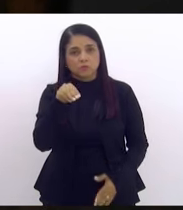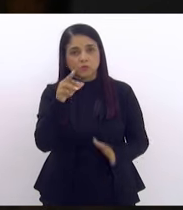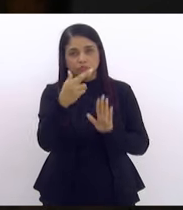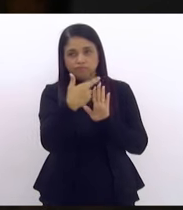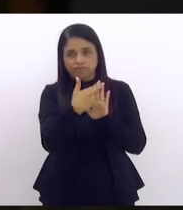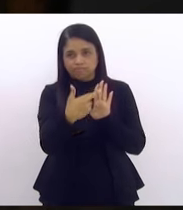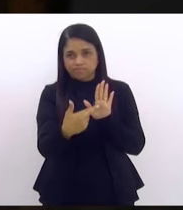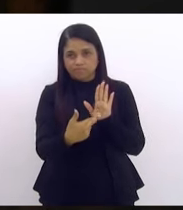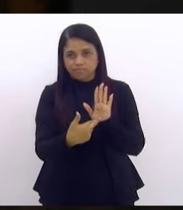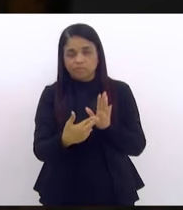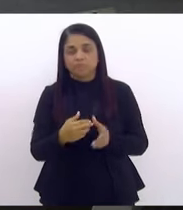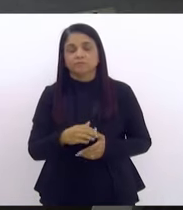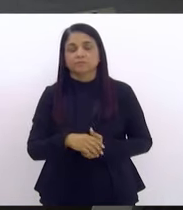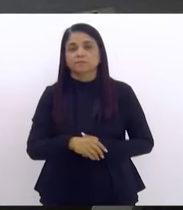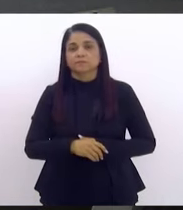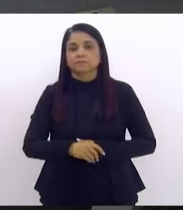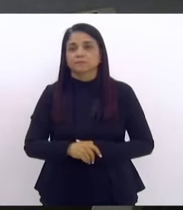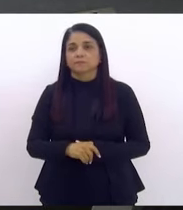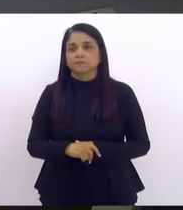regimental.